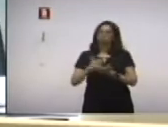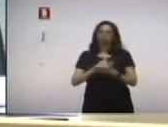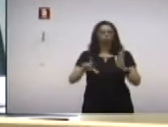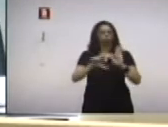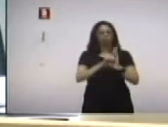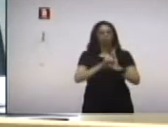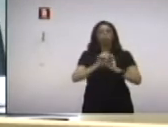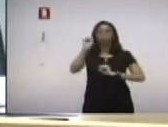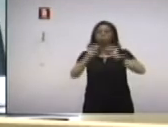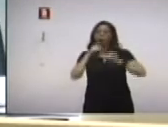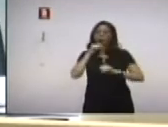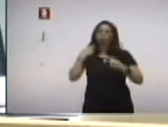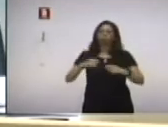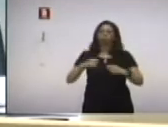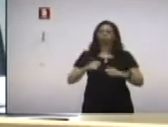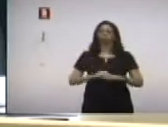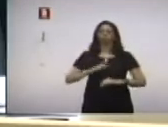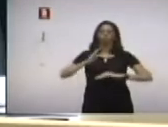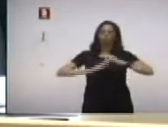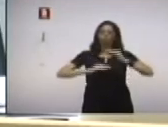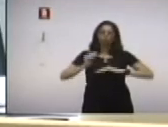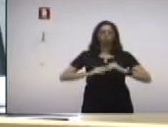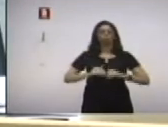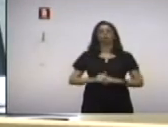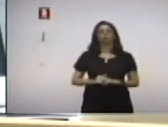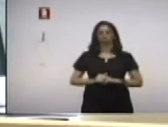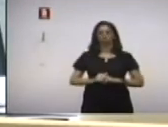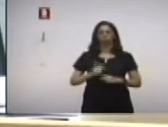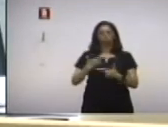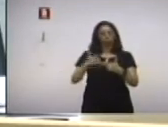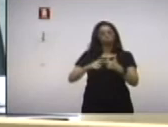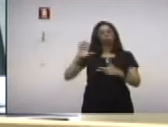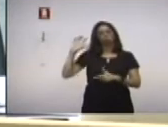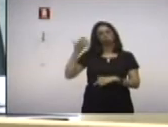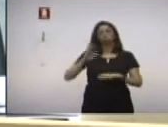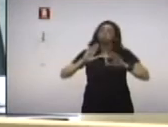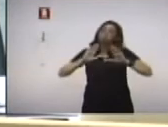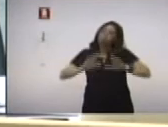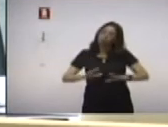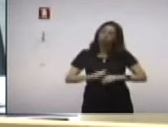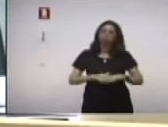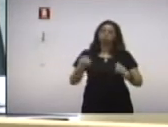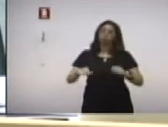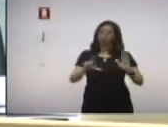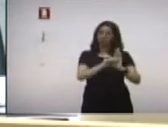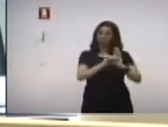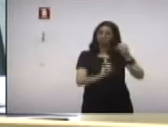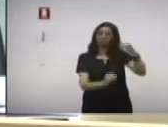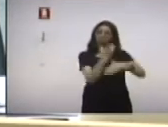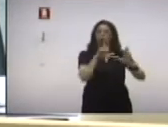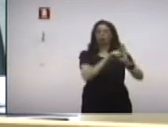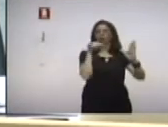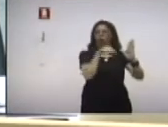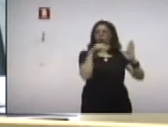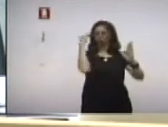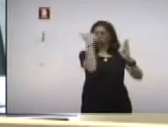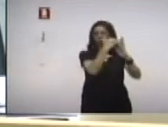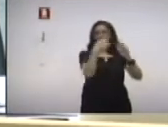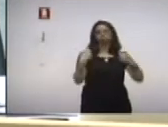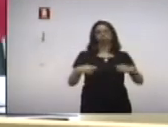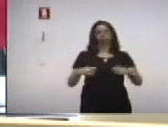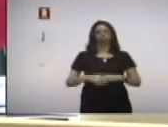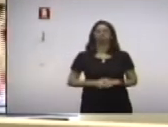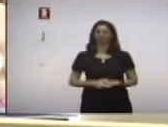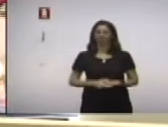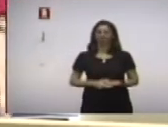ela deveria por si própria já tá cumprindo a sua obrigação Mas se a lei forçar a nós vamos aguardar para